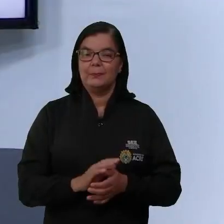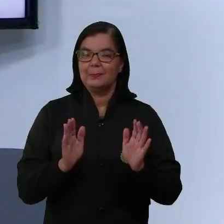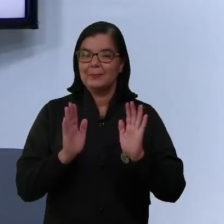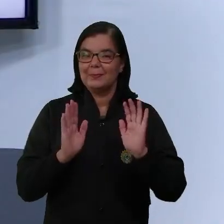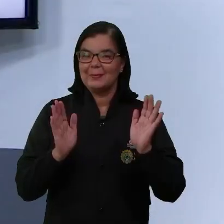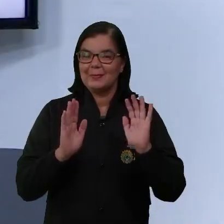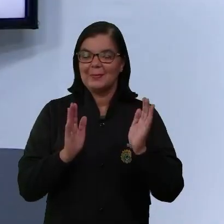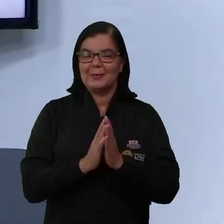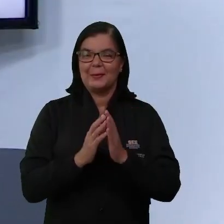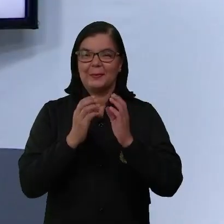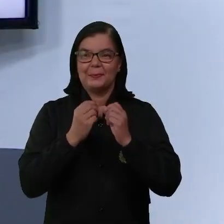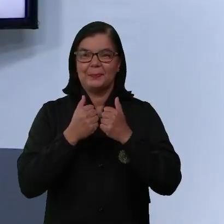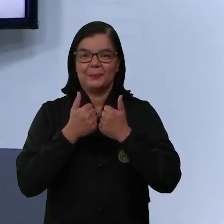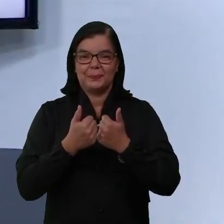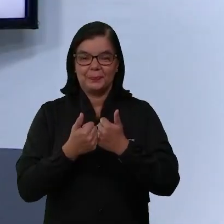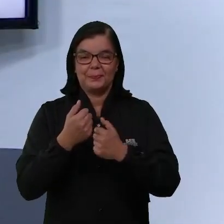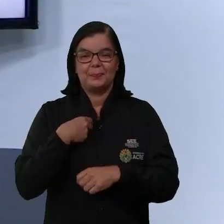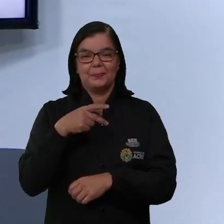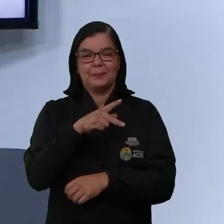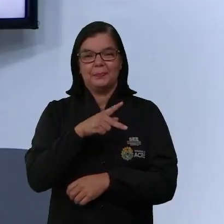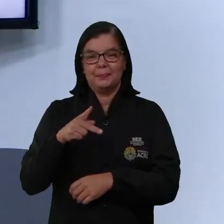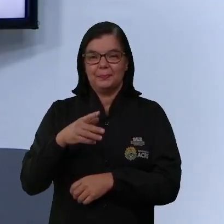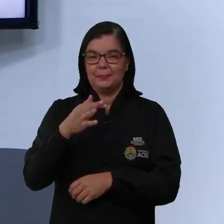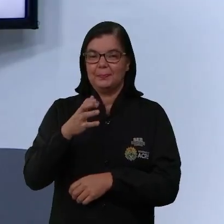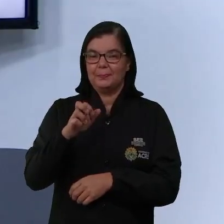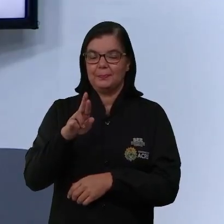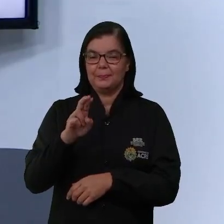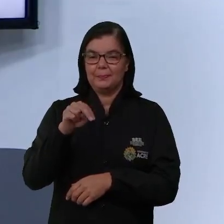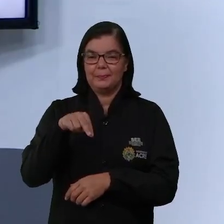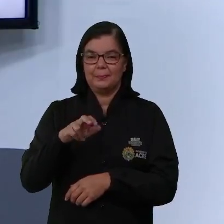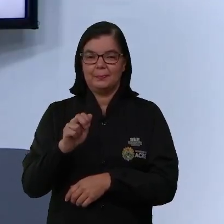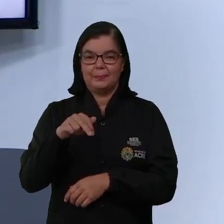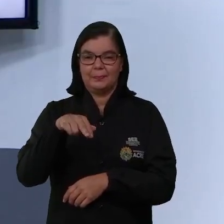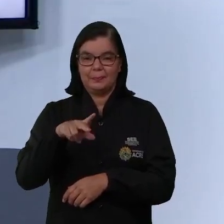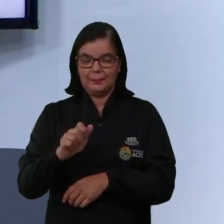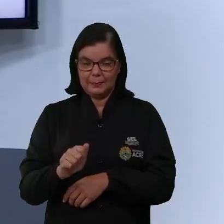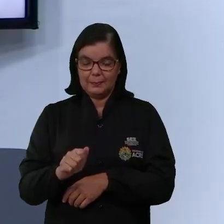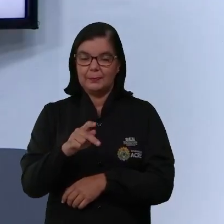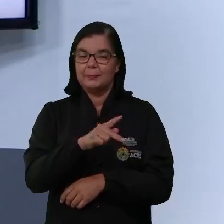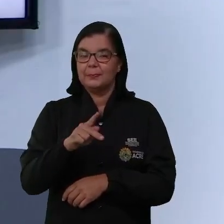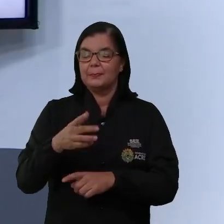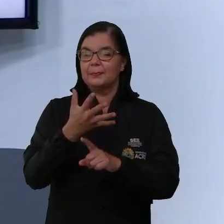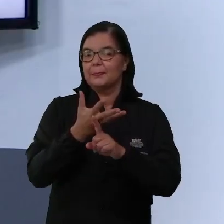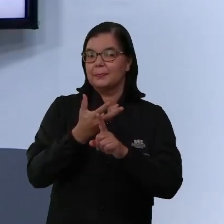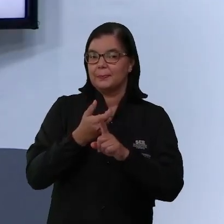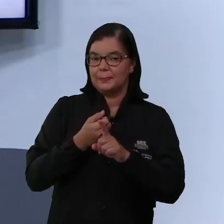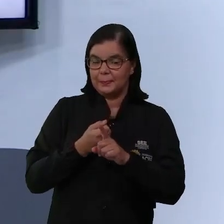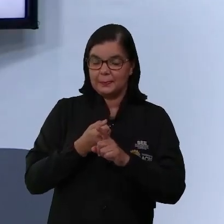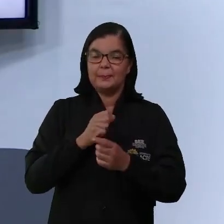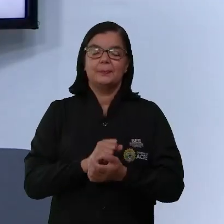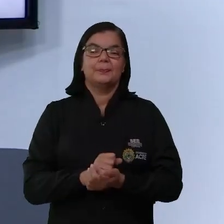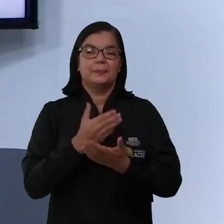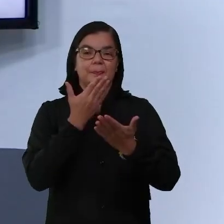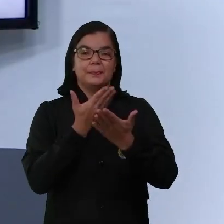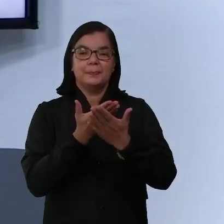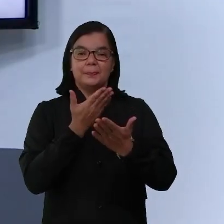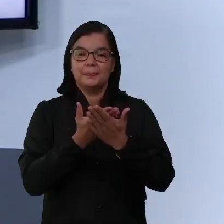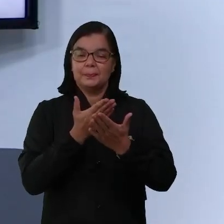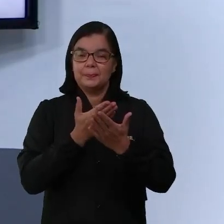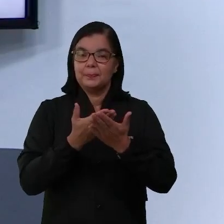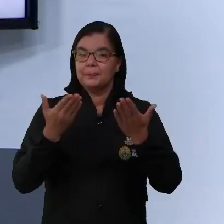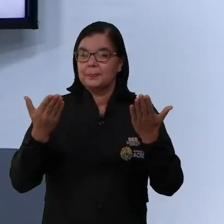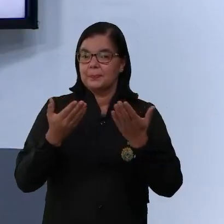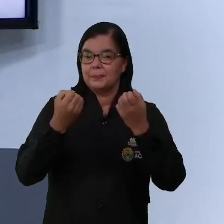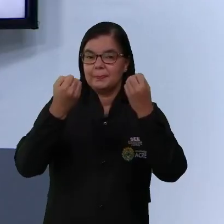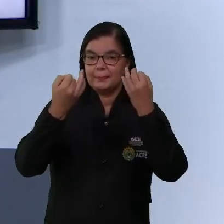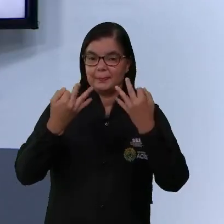Olá pessoal, tudo bem? Eu sou a professora Fernanda Gomes, professora de arte. Estamos começando mais uma aula e hoje nós